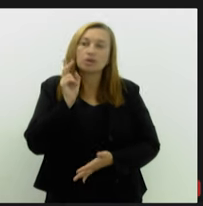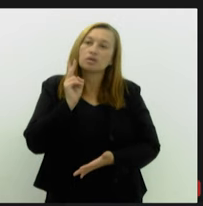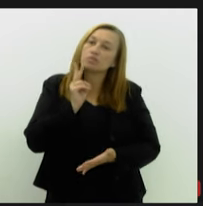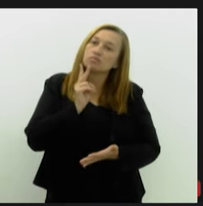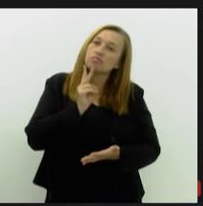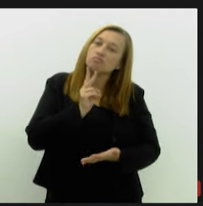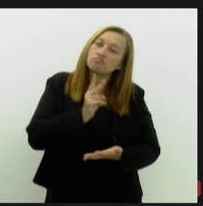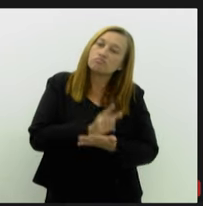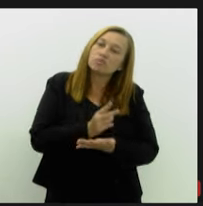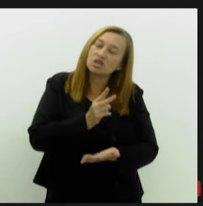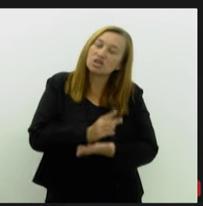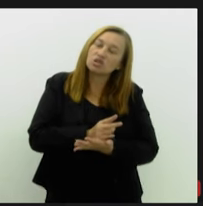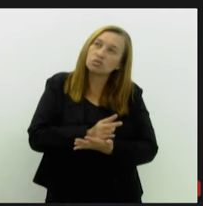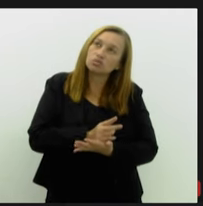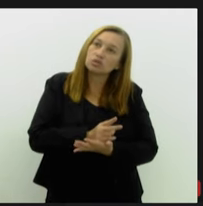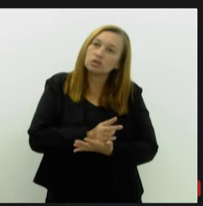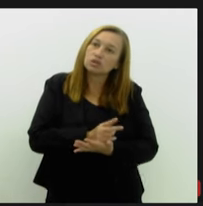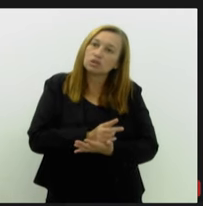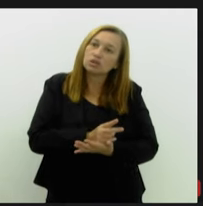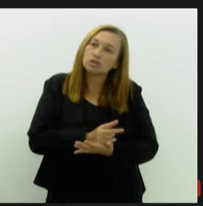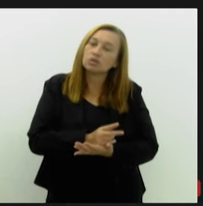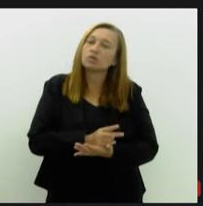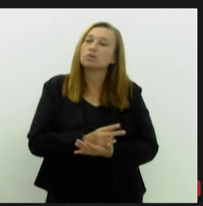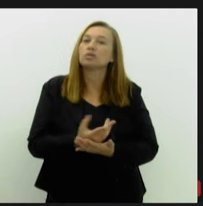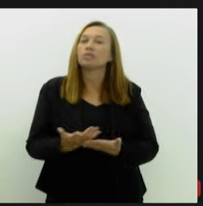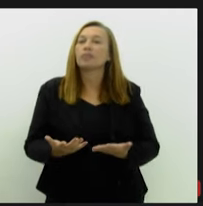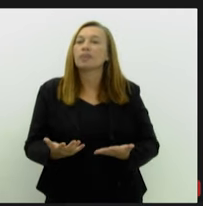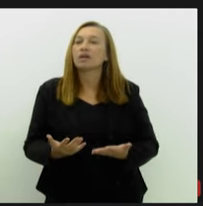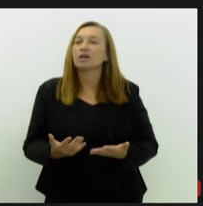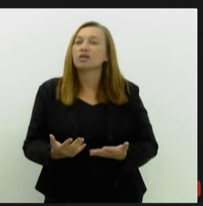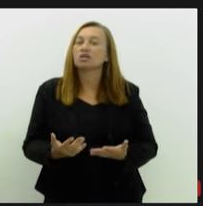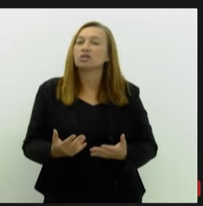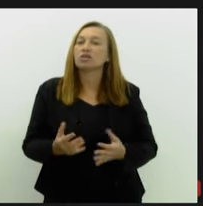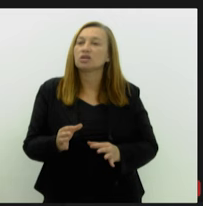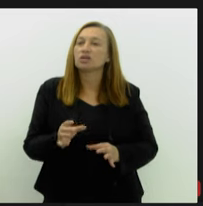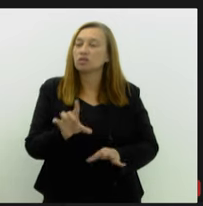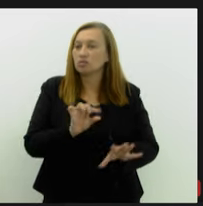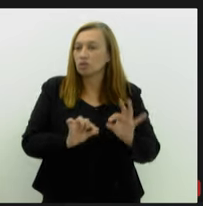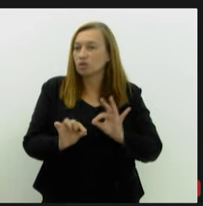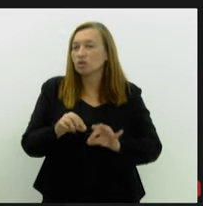nós elejamos o mês de março para tratar